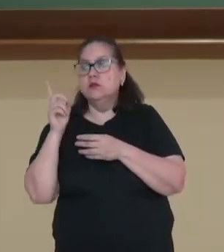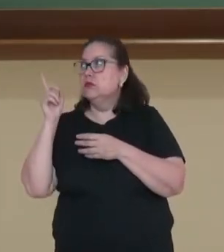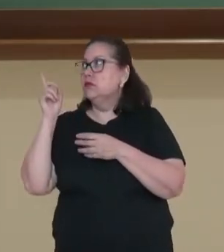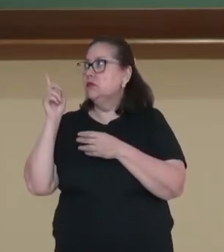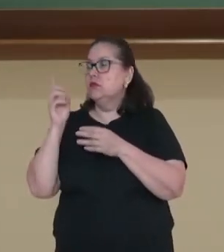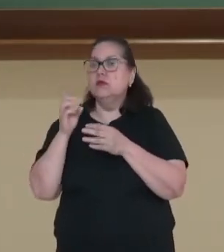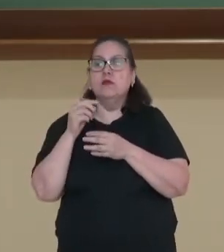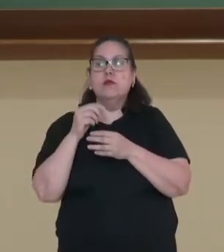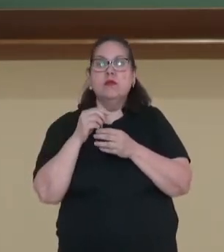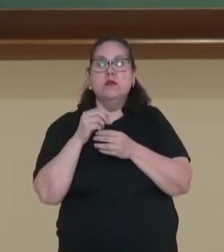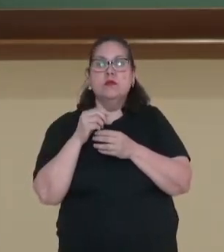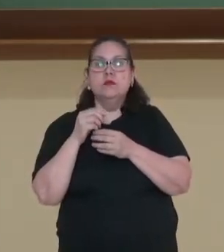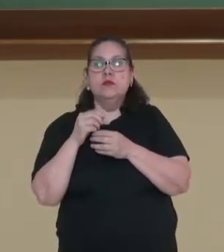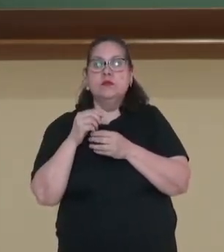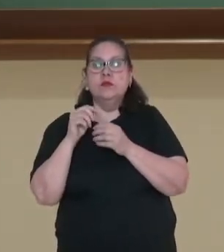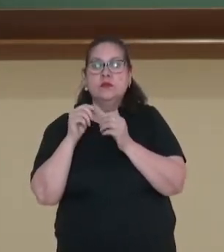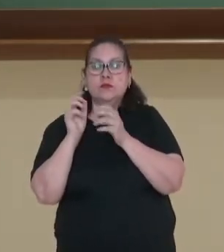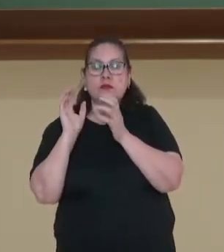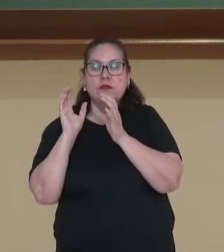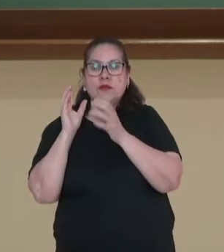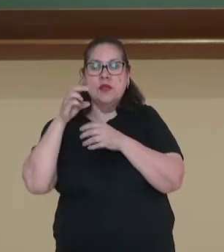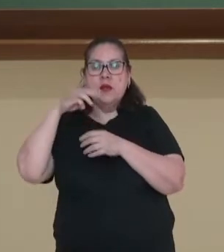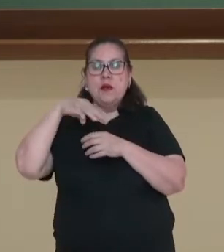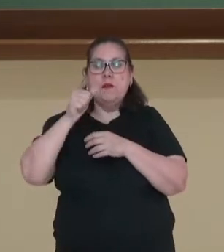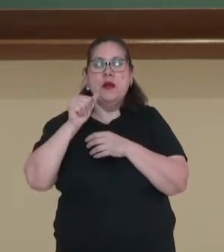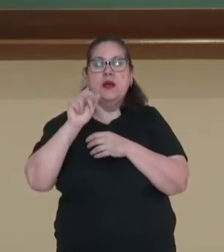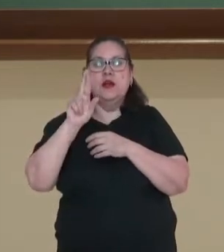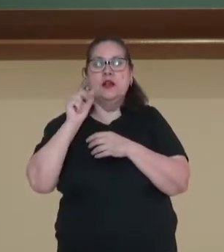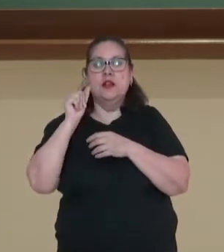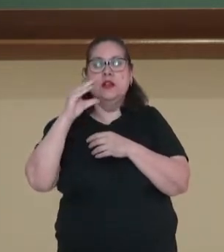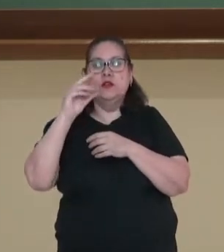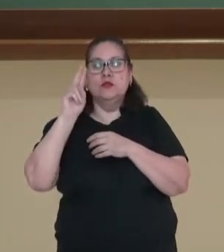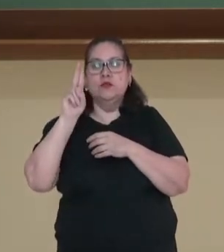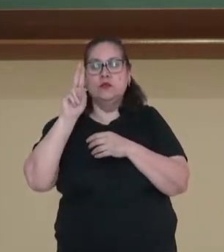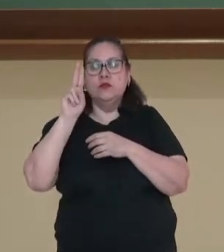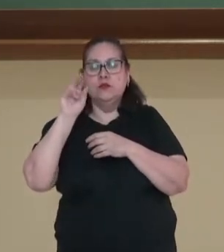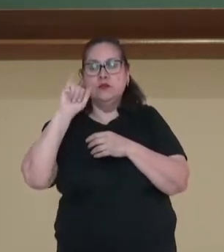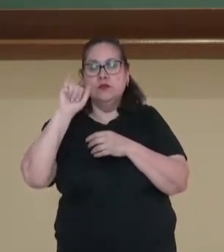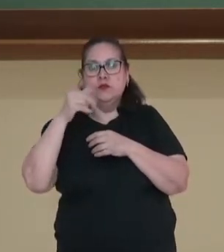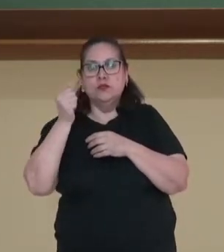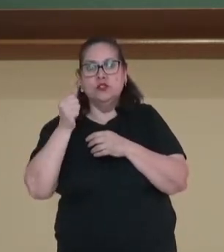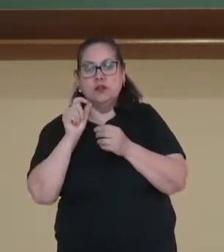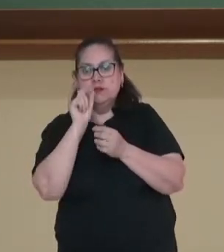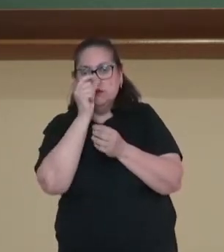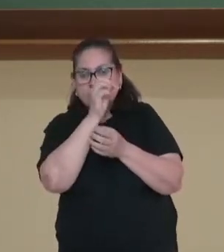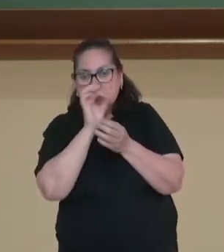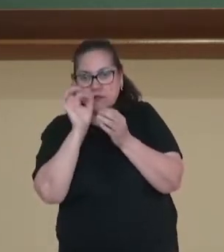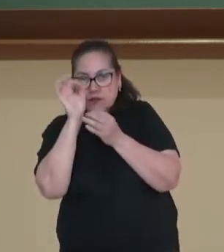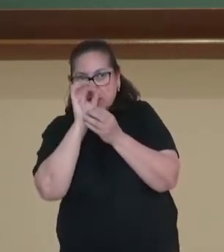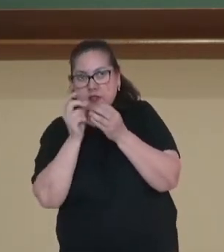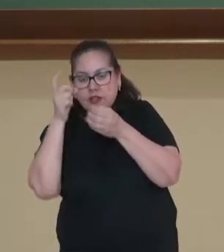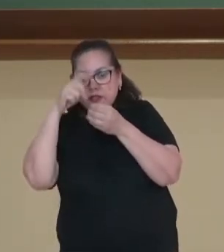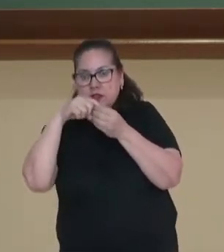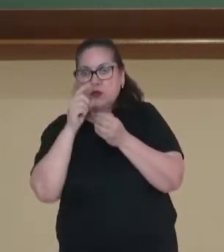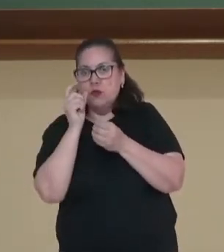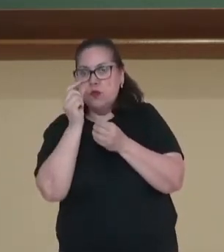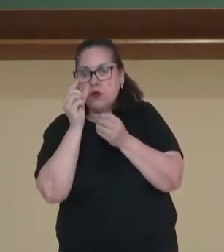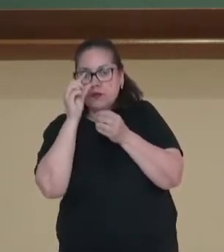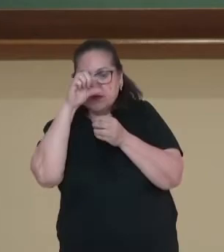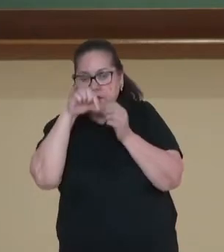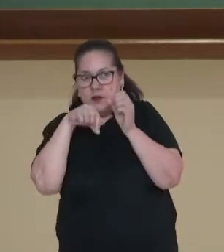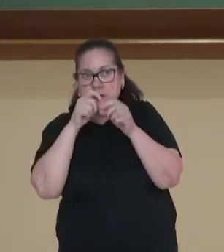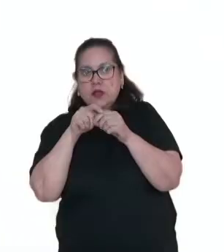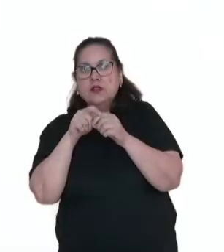O maracujá, desculpa, da onde a gente tira o suco do maracujá, né? Então, cada gominho desses aqui tem dentro uma semente,